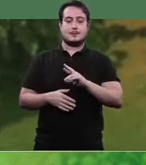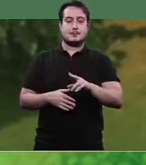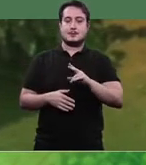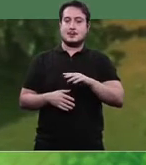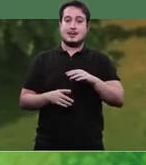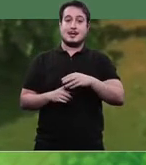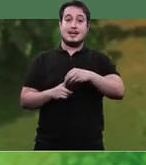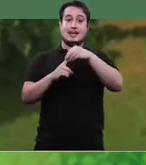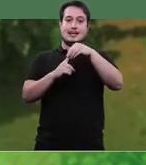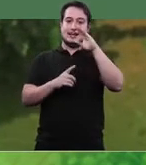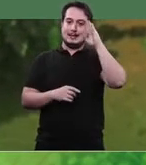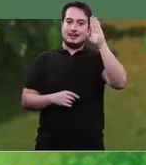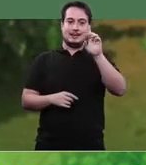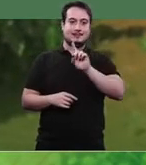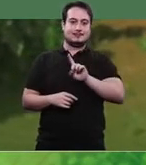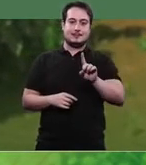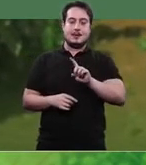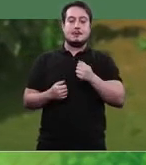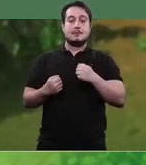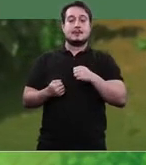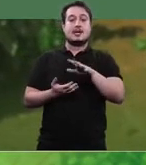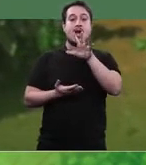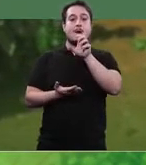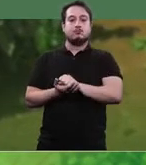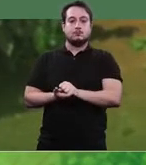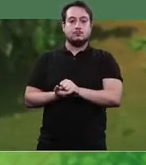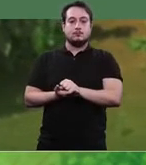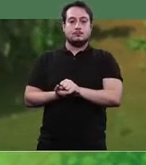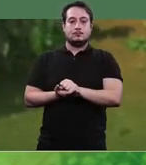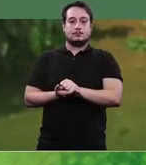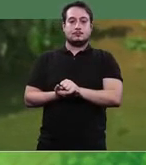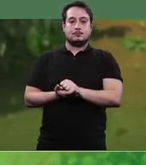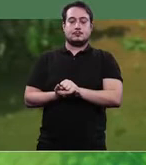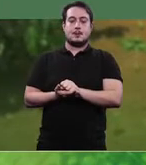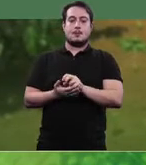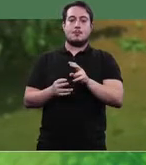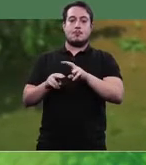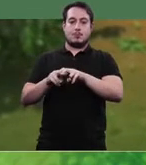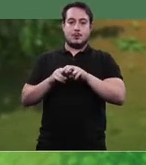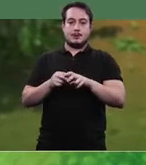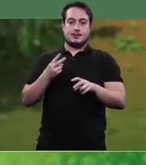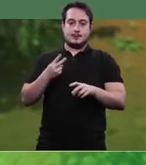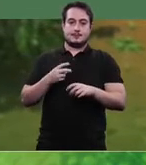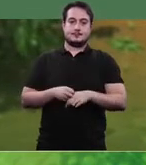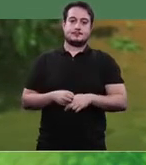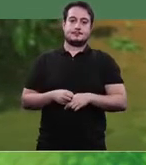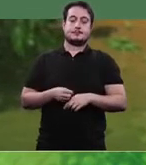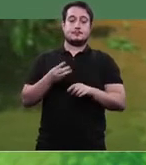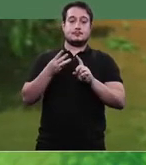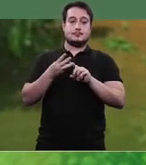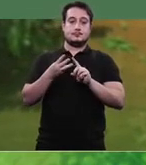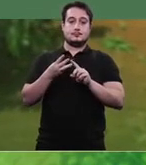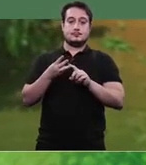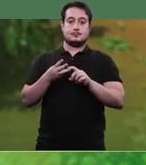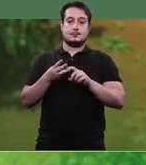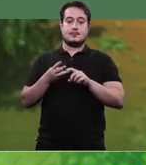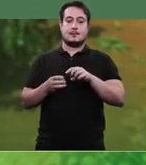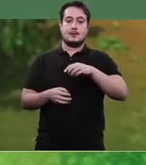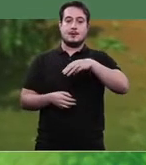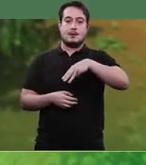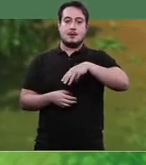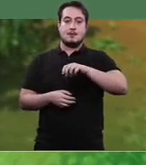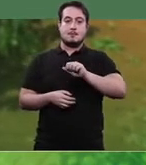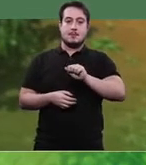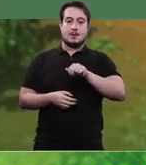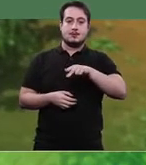de mercado. Então, a gente precisa consolidar a presença. Por isso, esse nome consolidação. A manutenção, que são aqueles onde